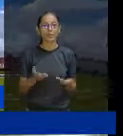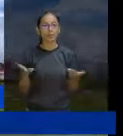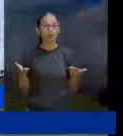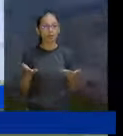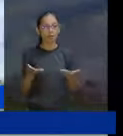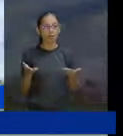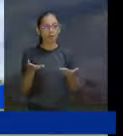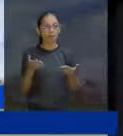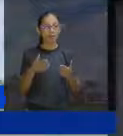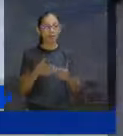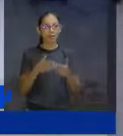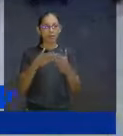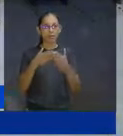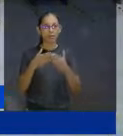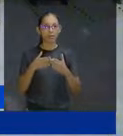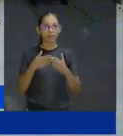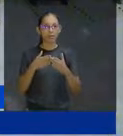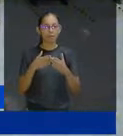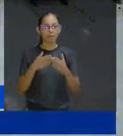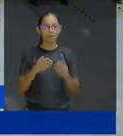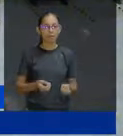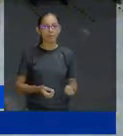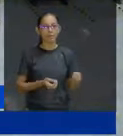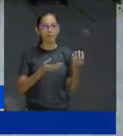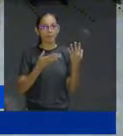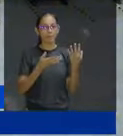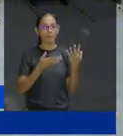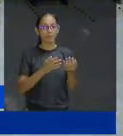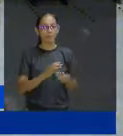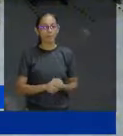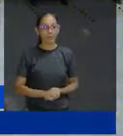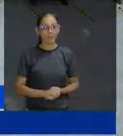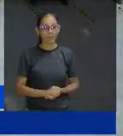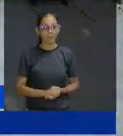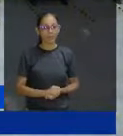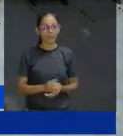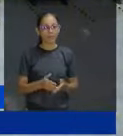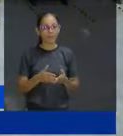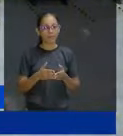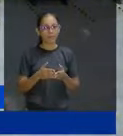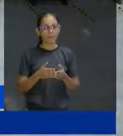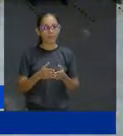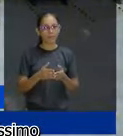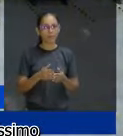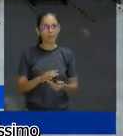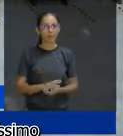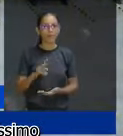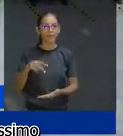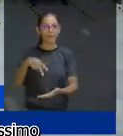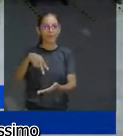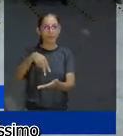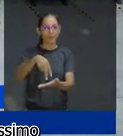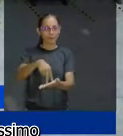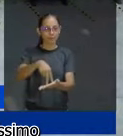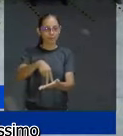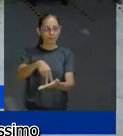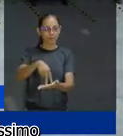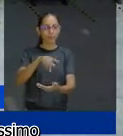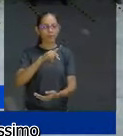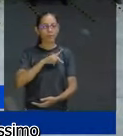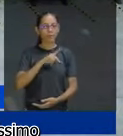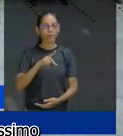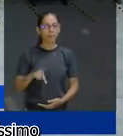momento, solicitamos a homenageada que se dirija à frente para receber das mãos